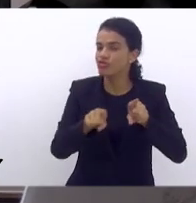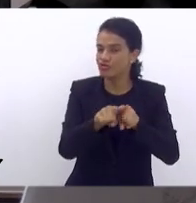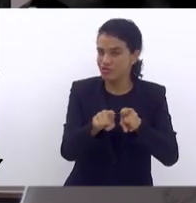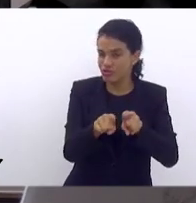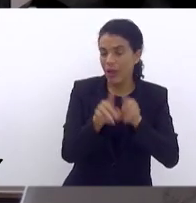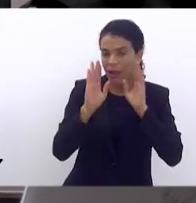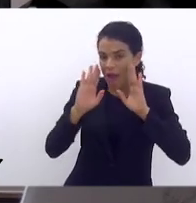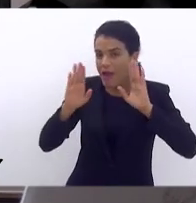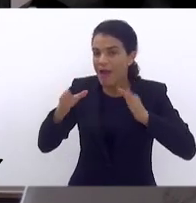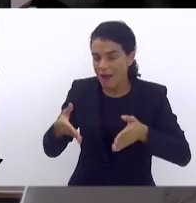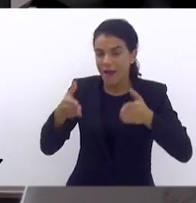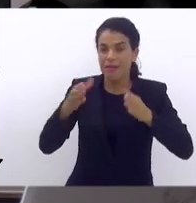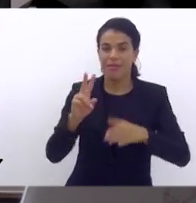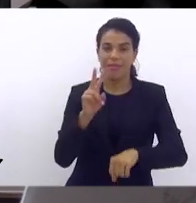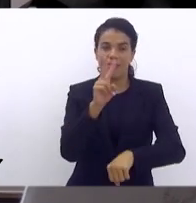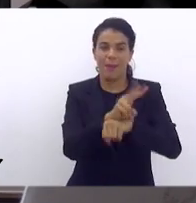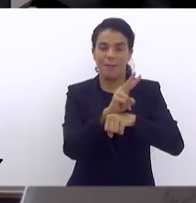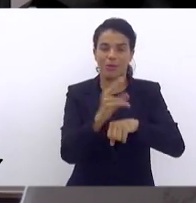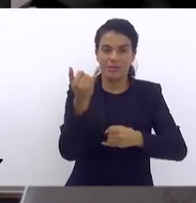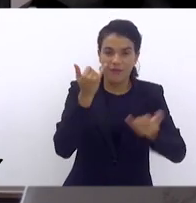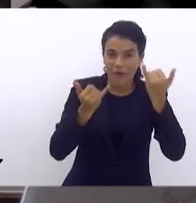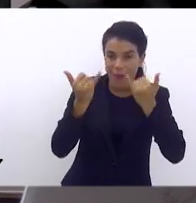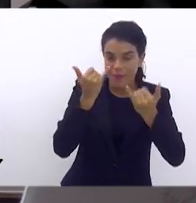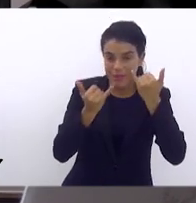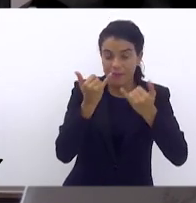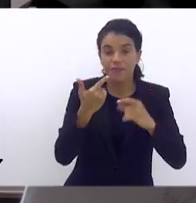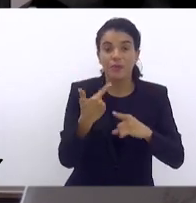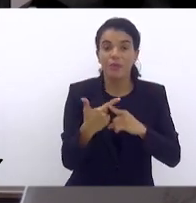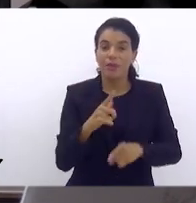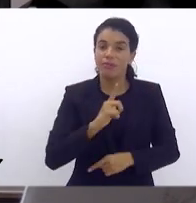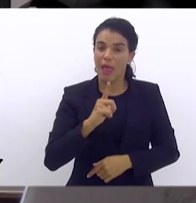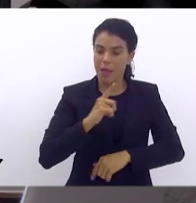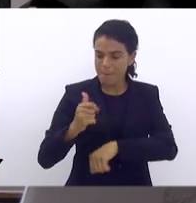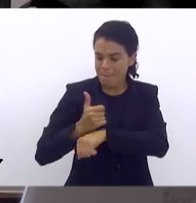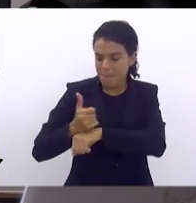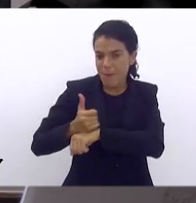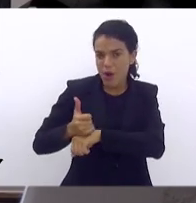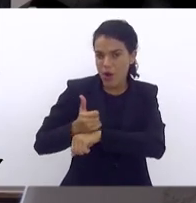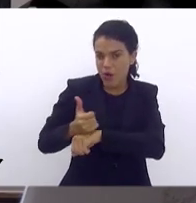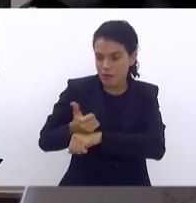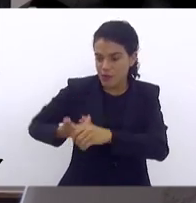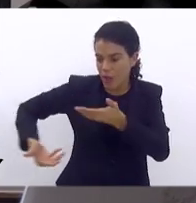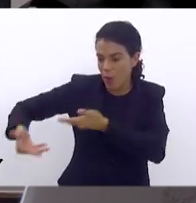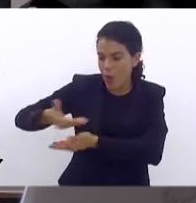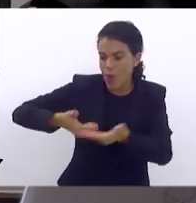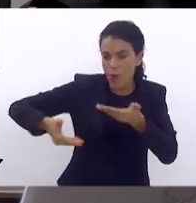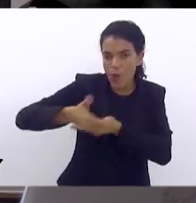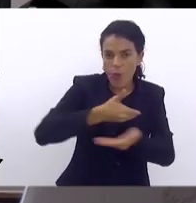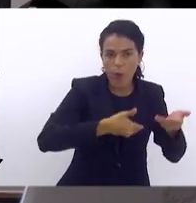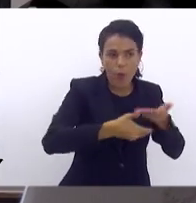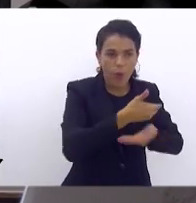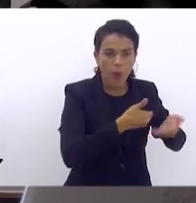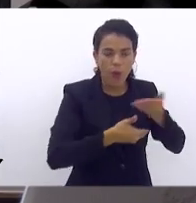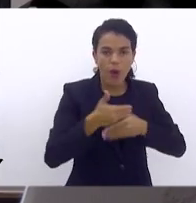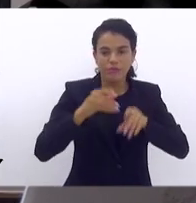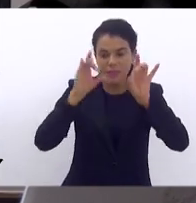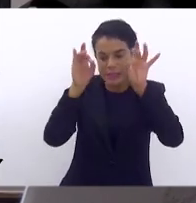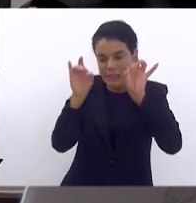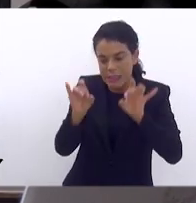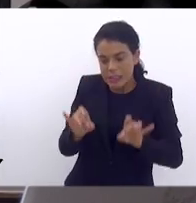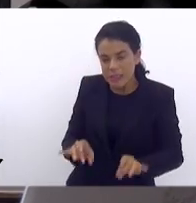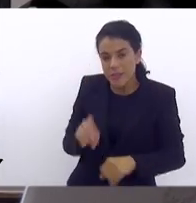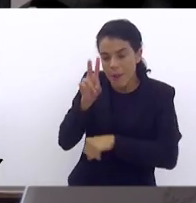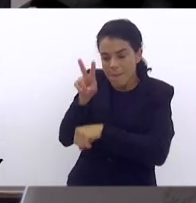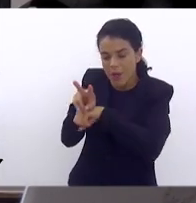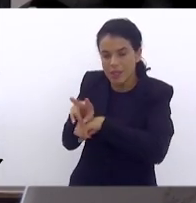focado na proteção de dados porque a partir do momento que você tem profissionais ali envolvidos em especializados em